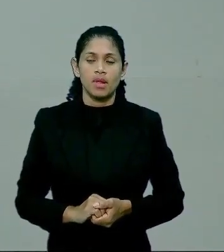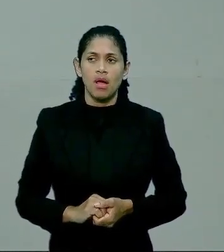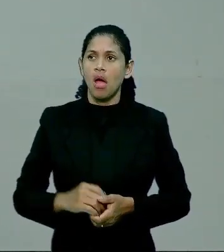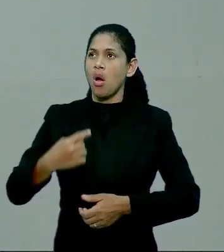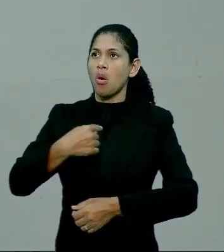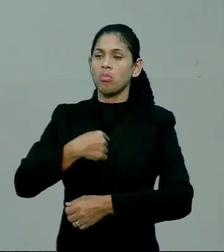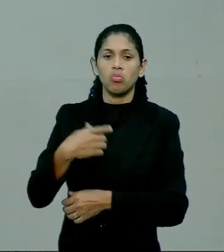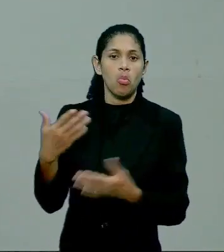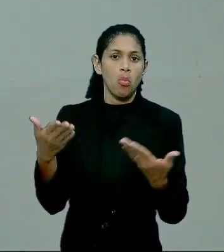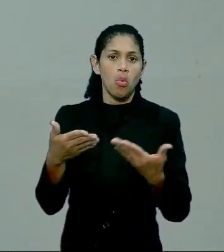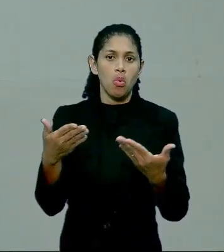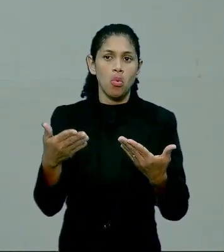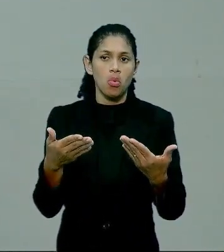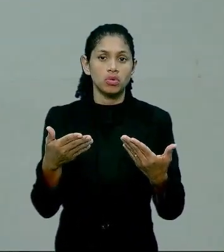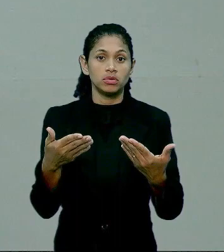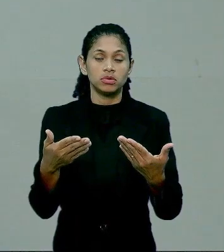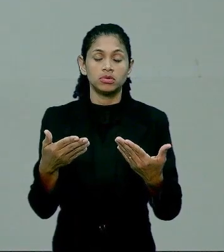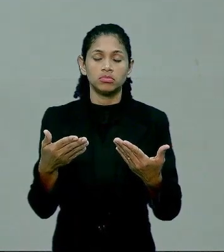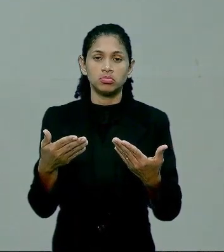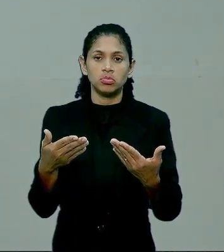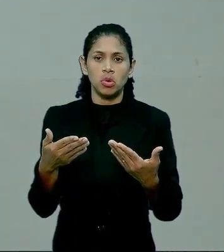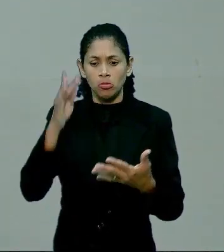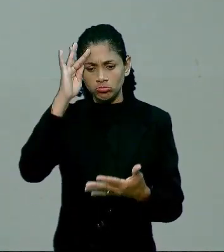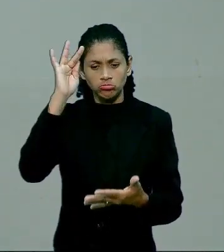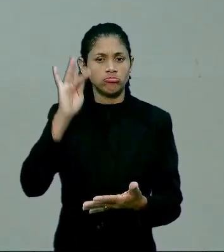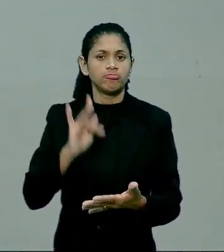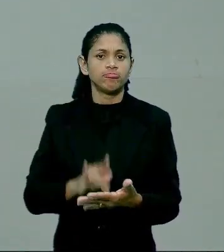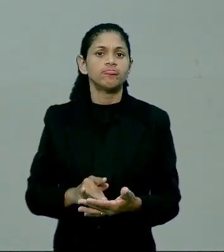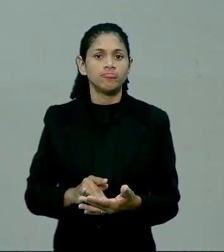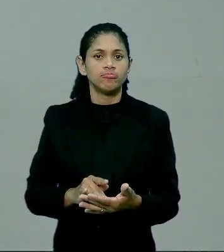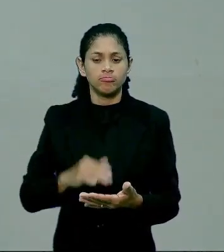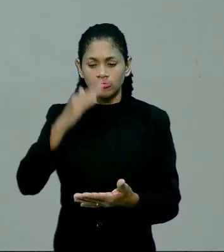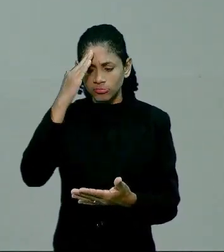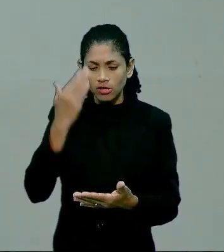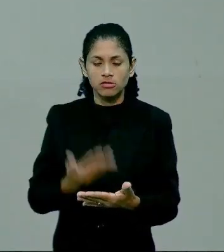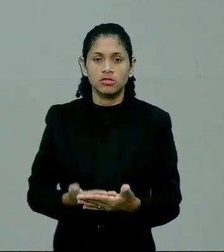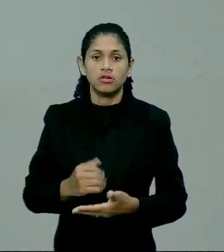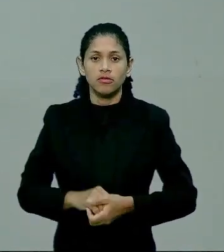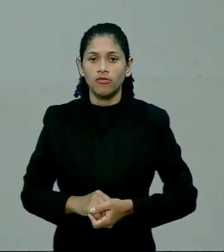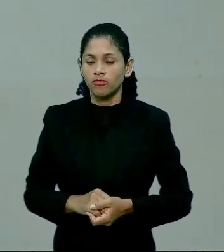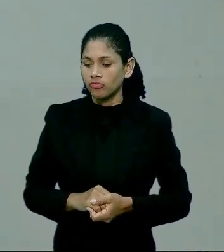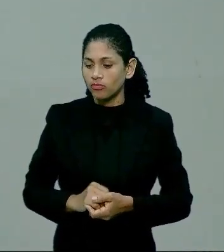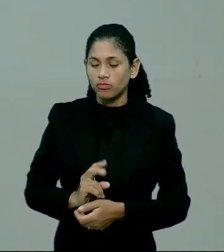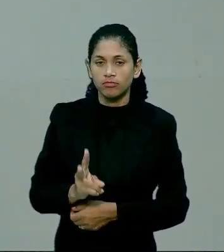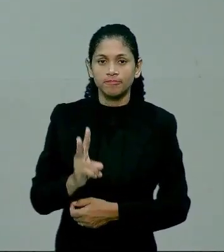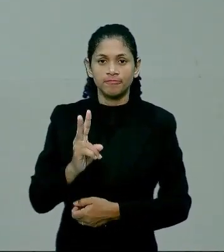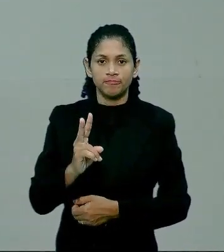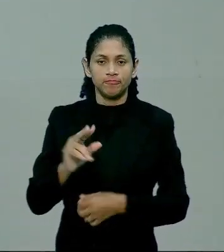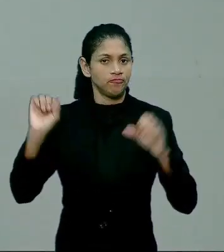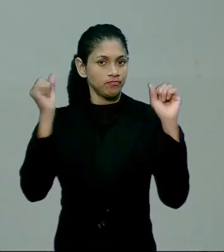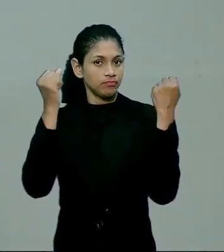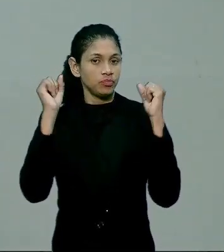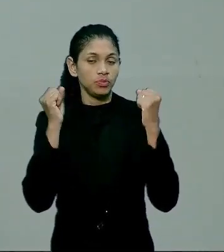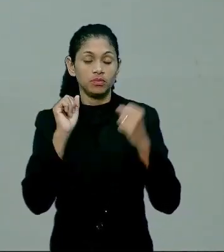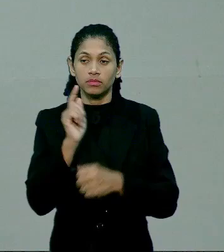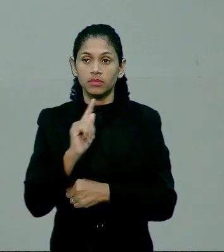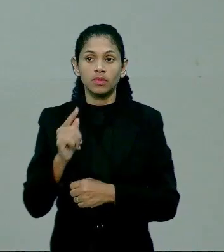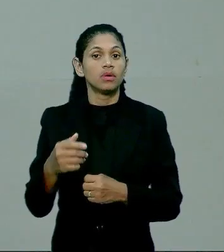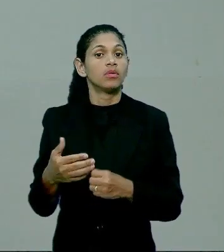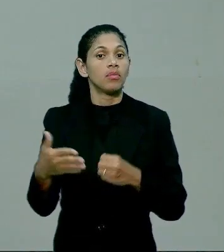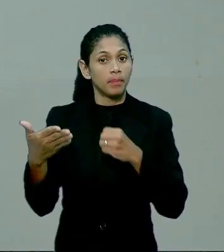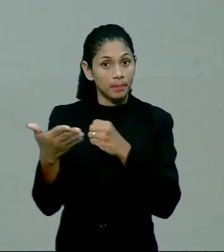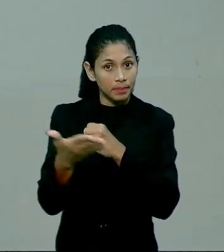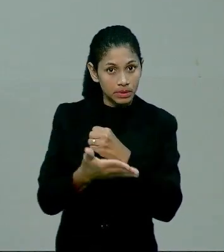base só nas informações da minha cabeça. Infelizmente, você é a construção do meio. E essa construção, ela vem com base nessa